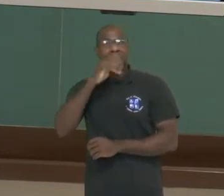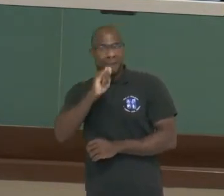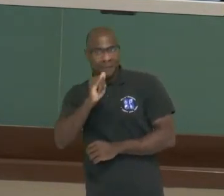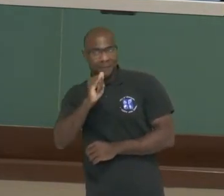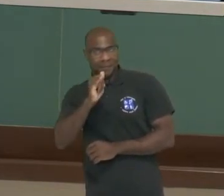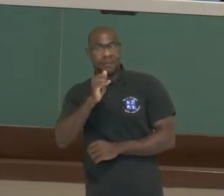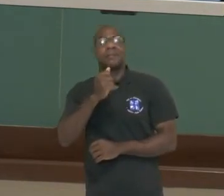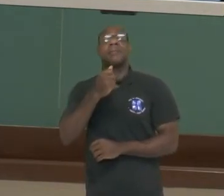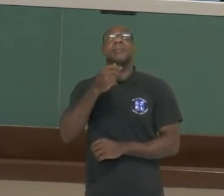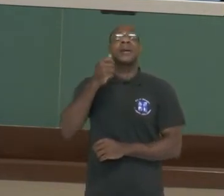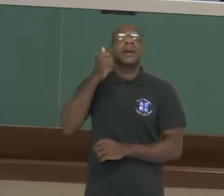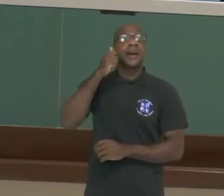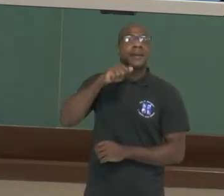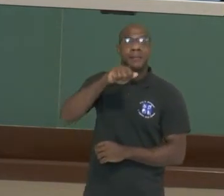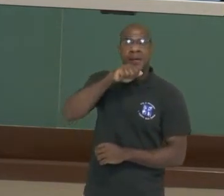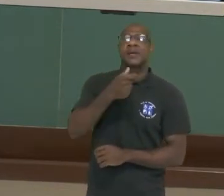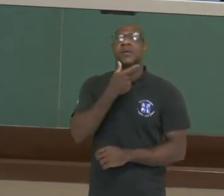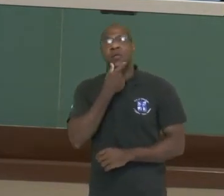Descrita em